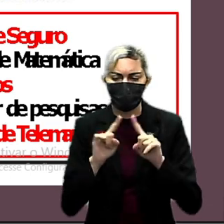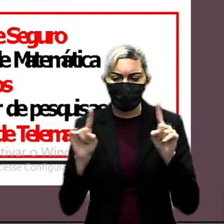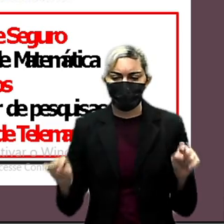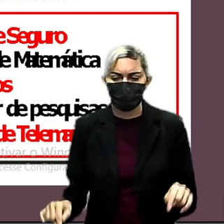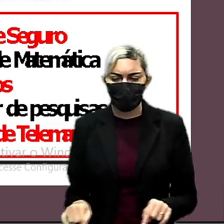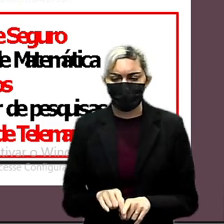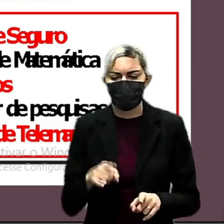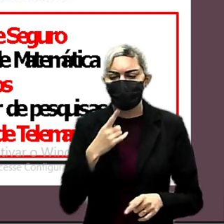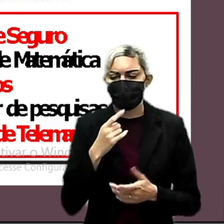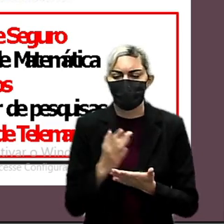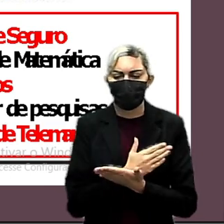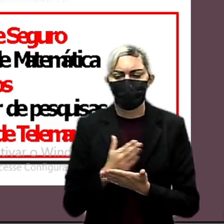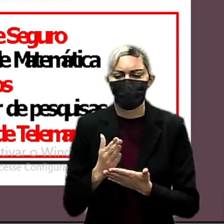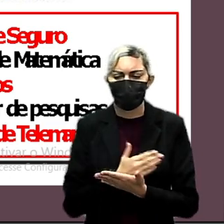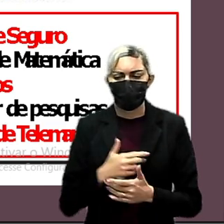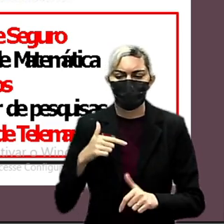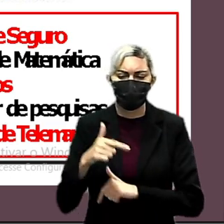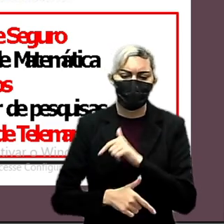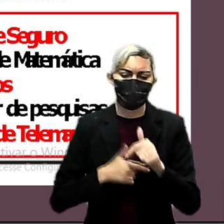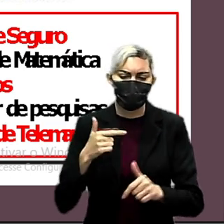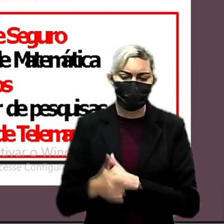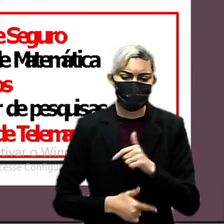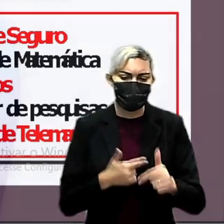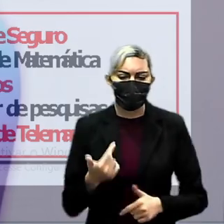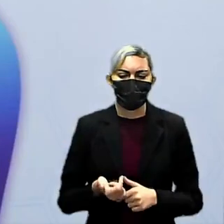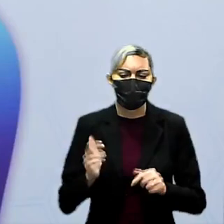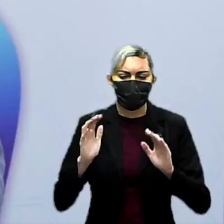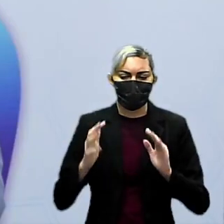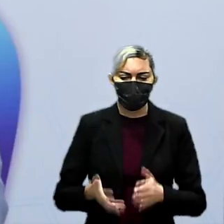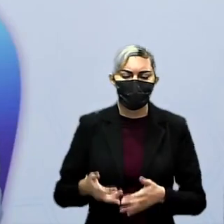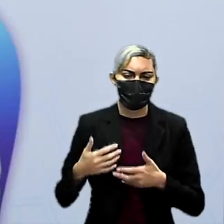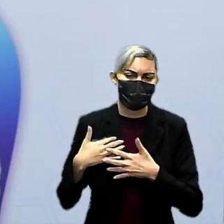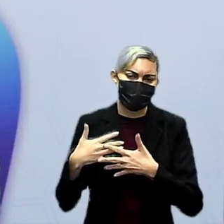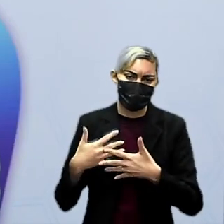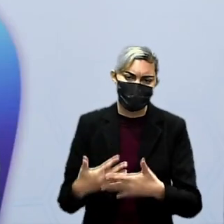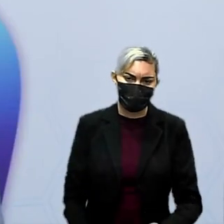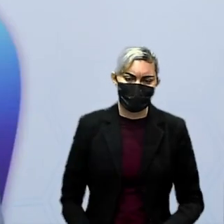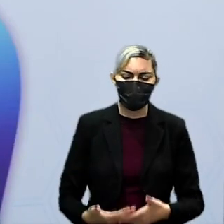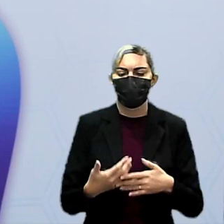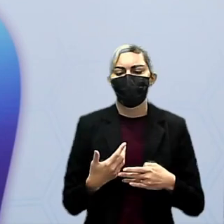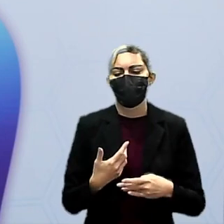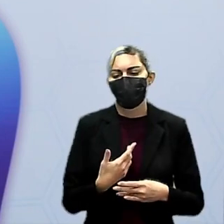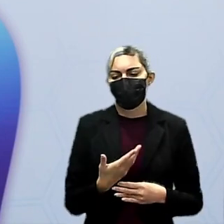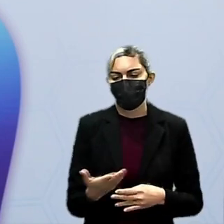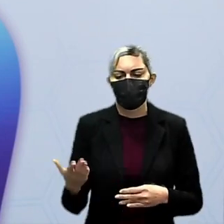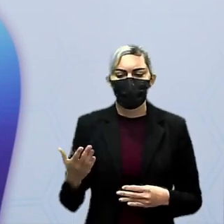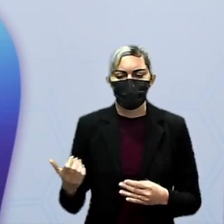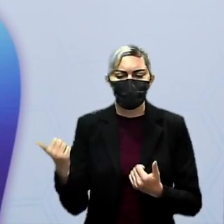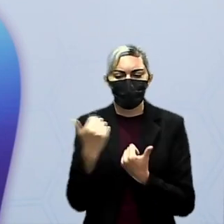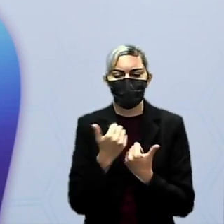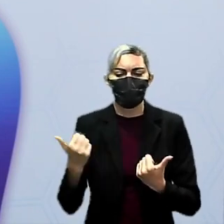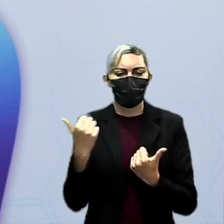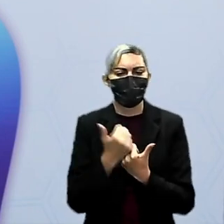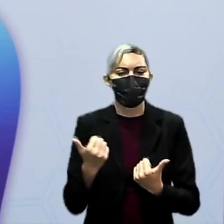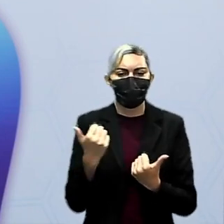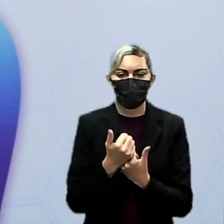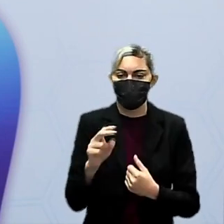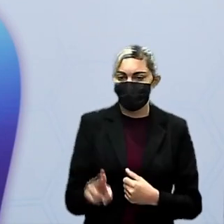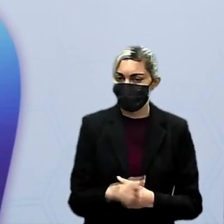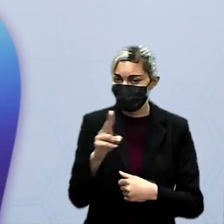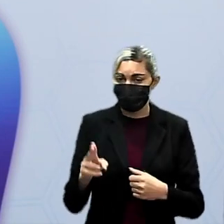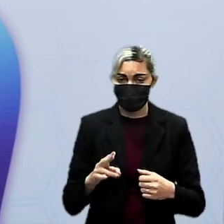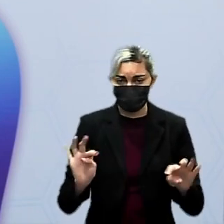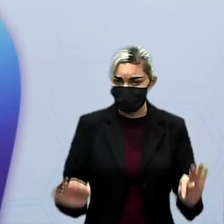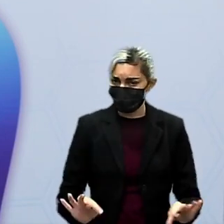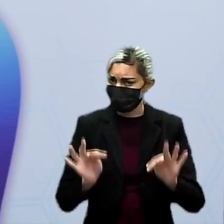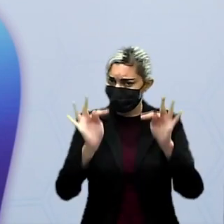pessoal, são algumas das atividades que já vêm sendo, de uma certa forma, substituídas pelo uso da